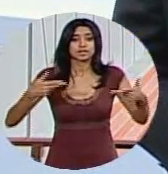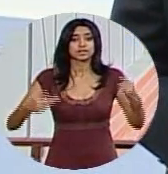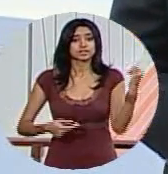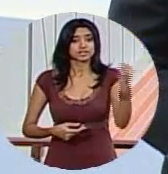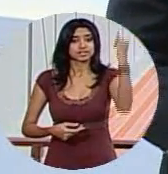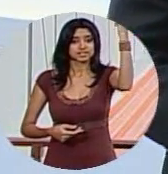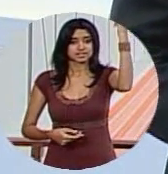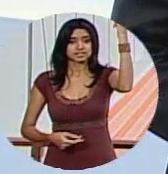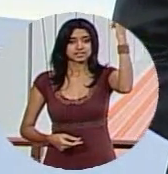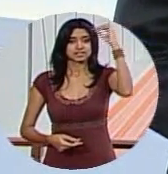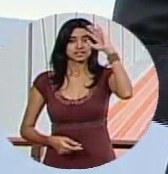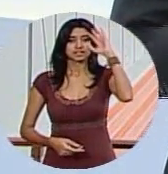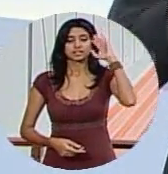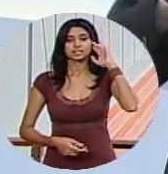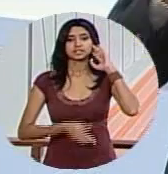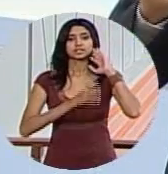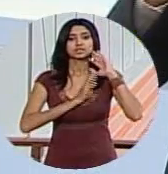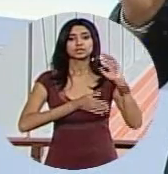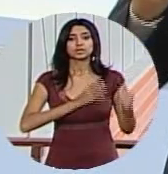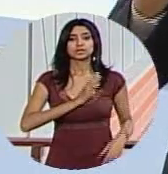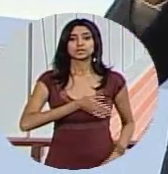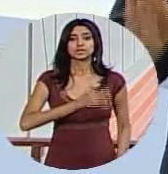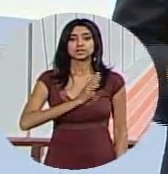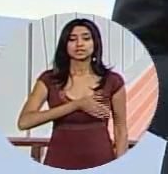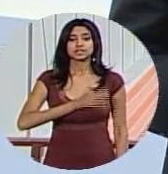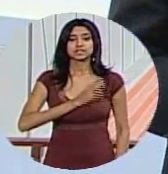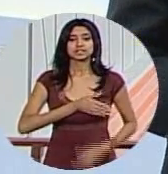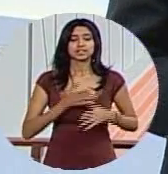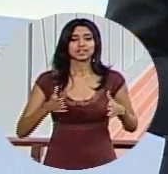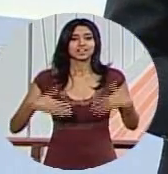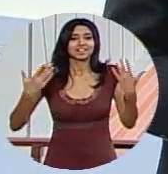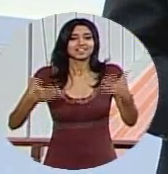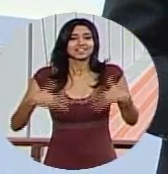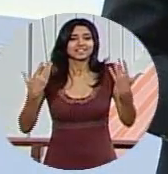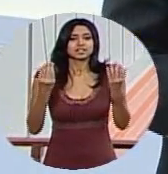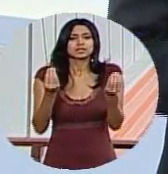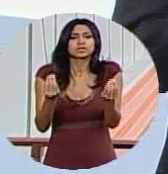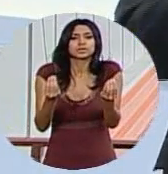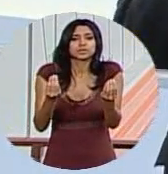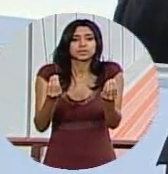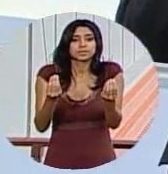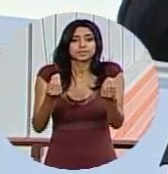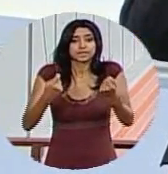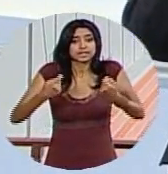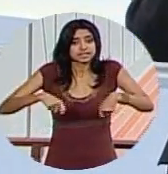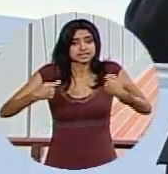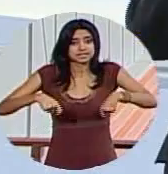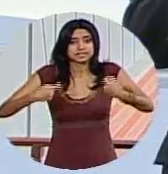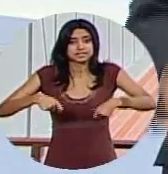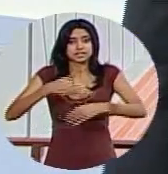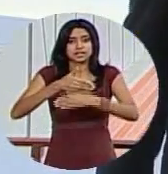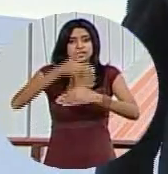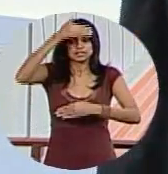importante. O coração do homem só se alegra quando ele está diante